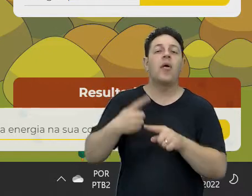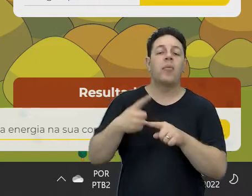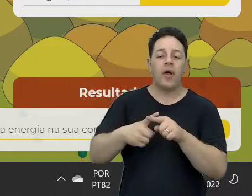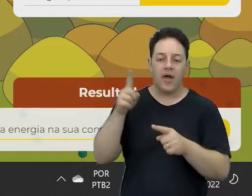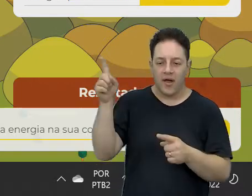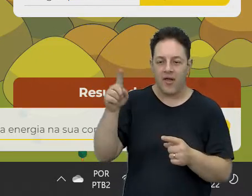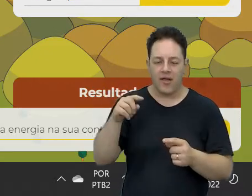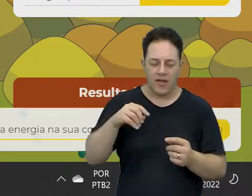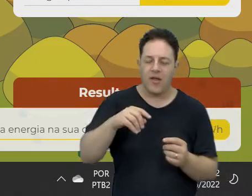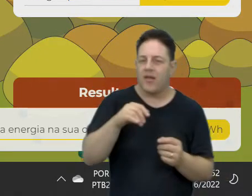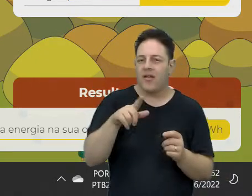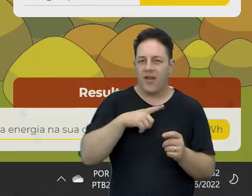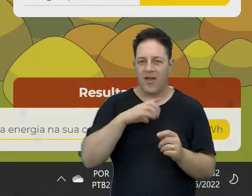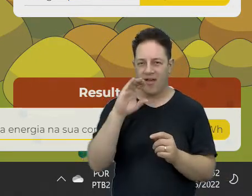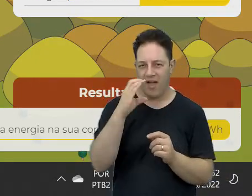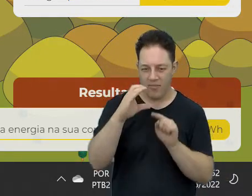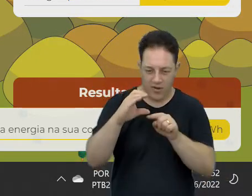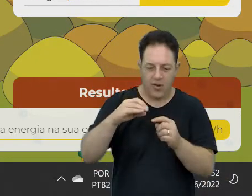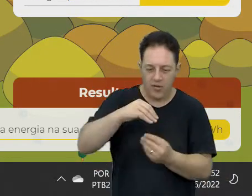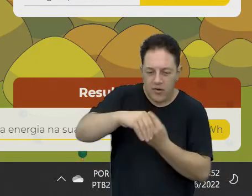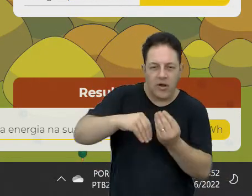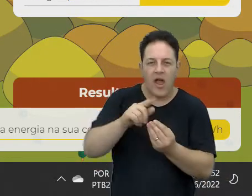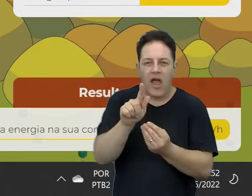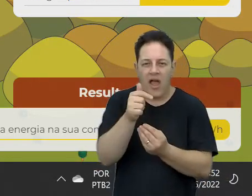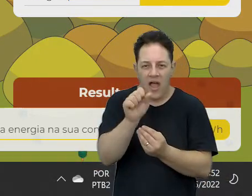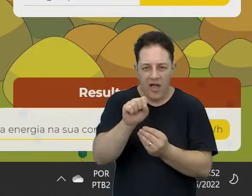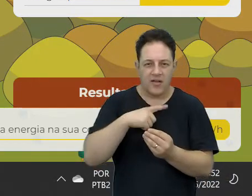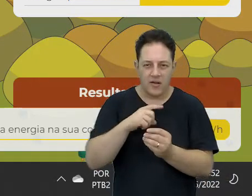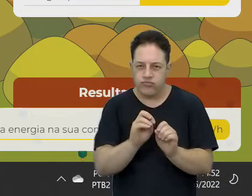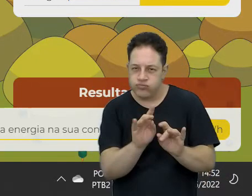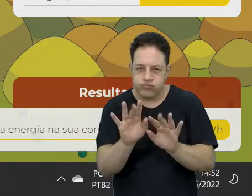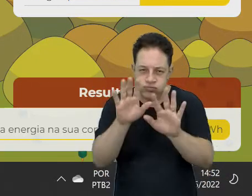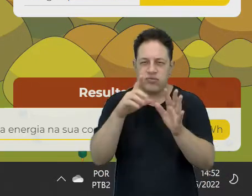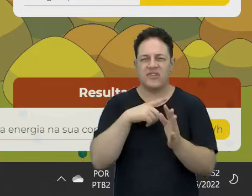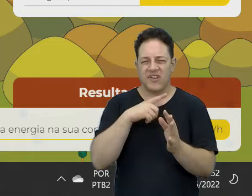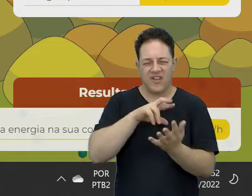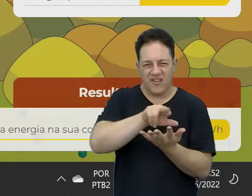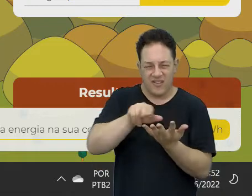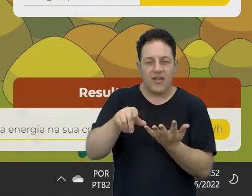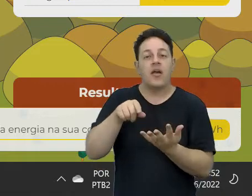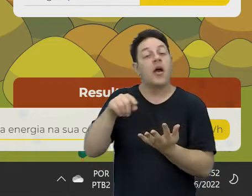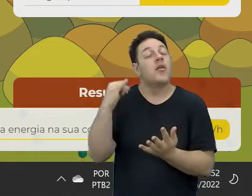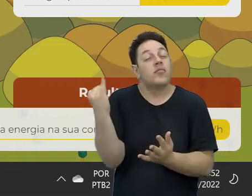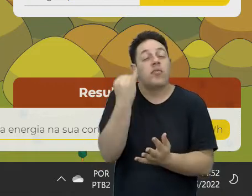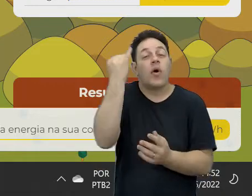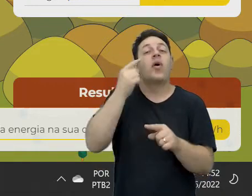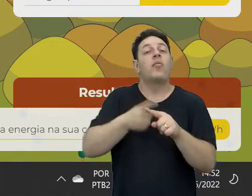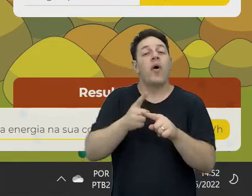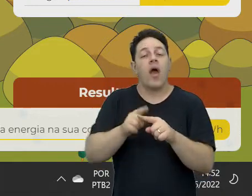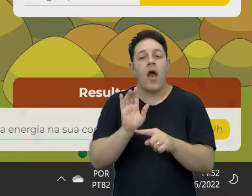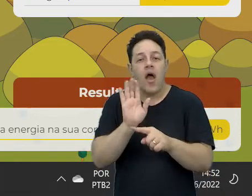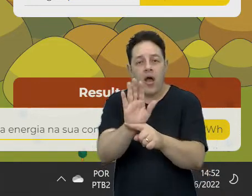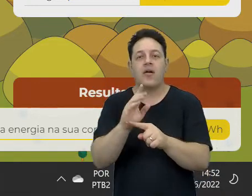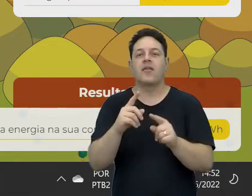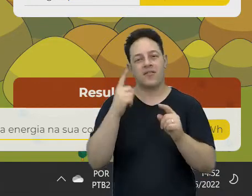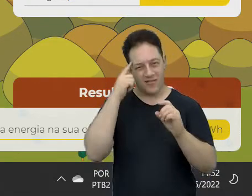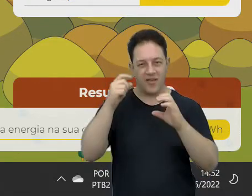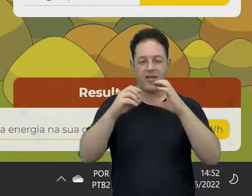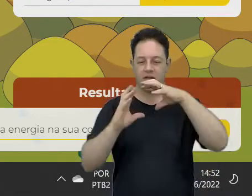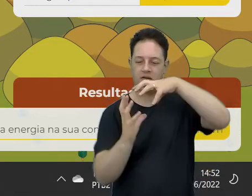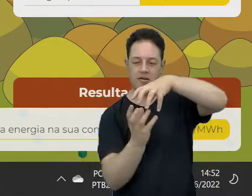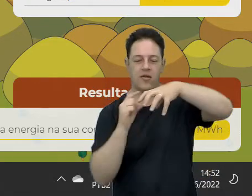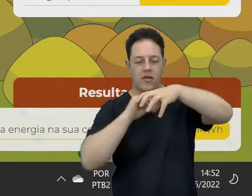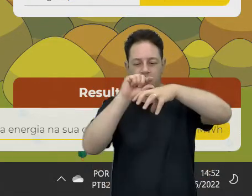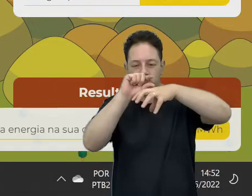Gases, né, formados por carbono, como... dióxido de carbono, monóxido de carbono, eles são importantes por causa do efeito estufa, a gente já explicou sobre